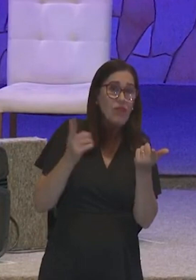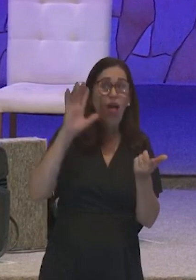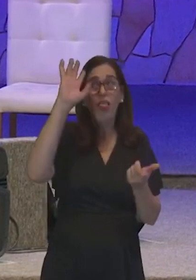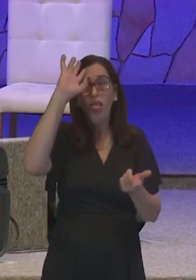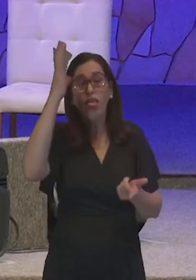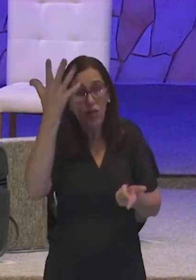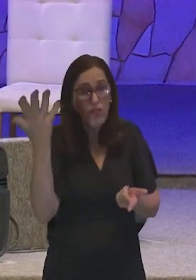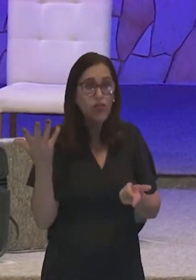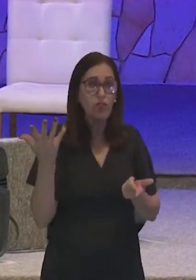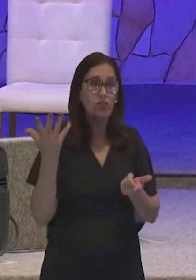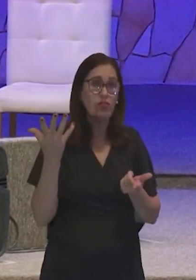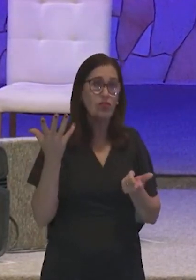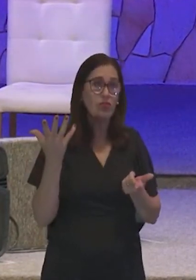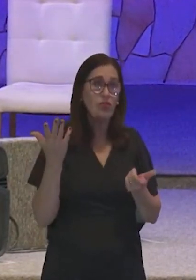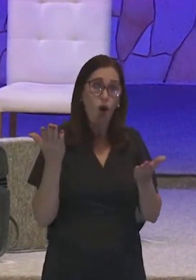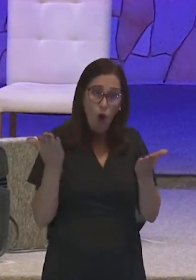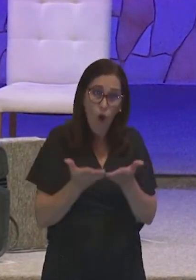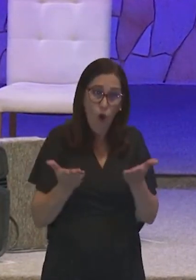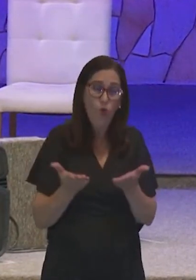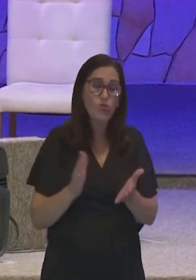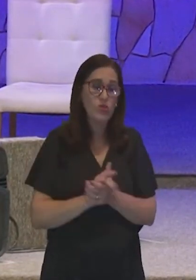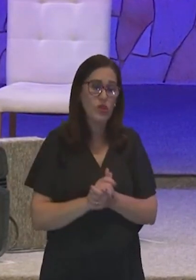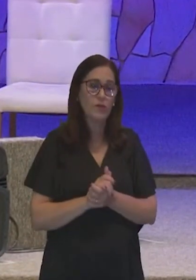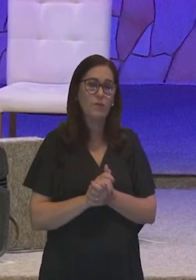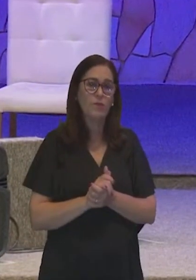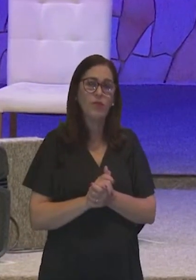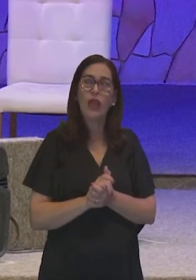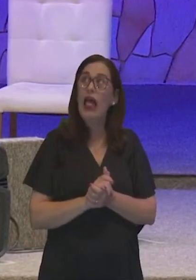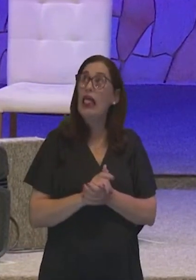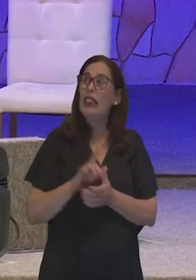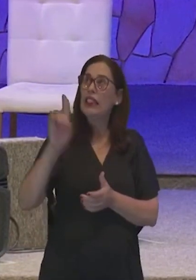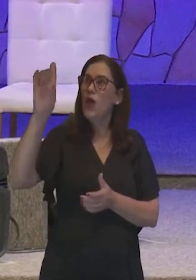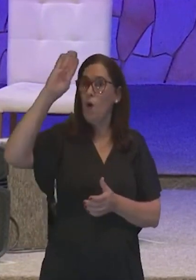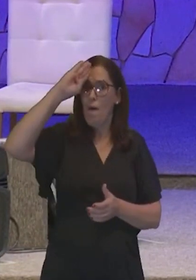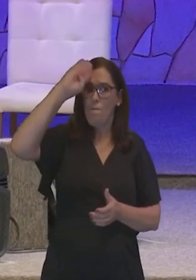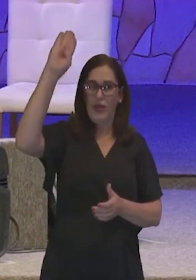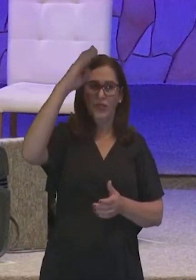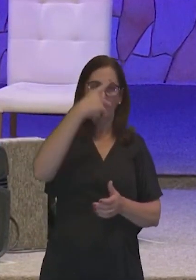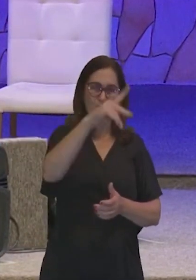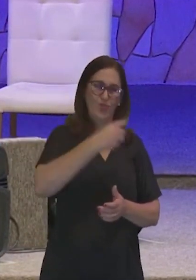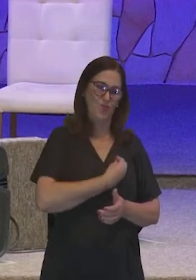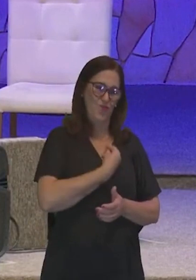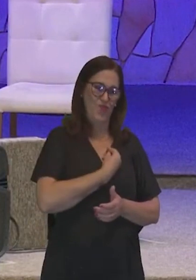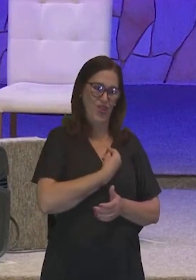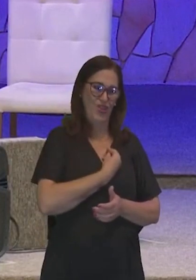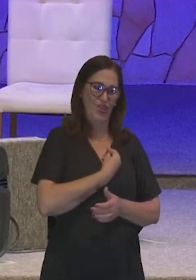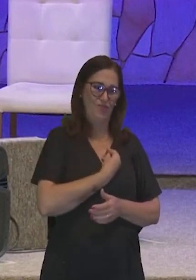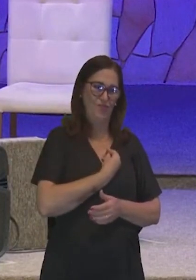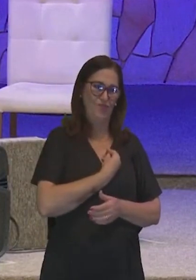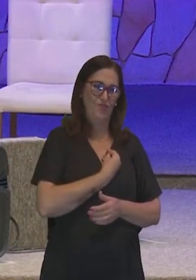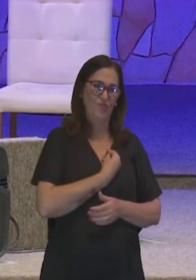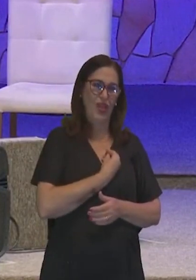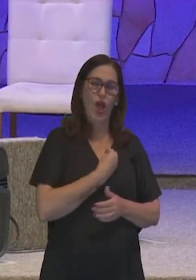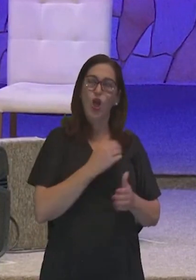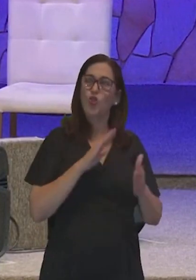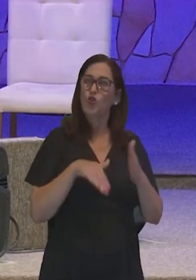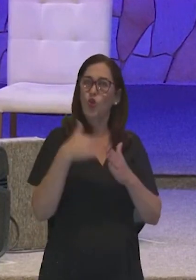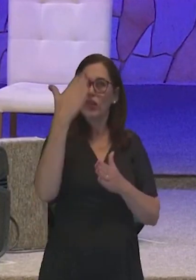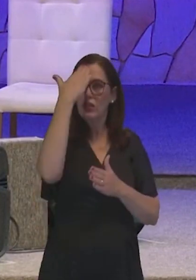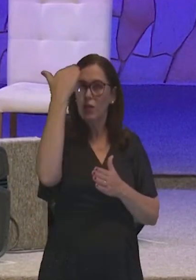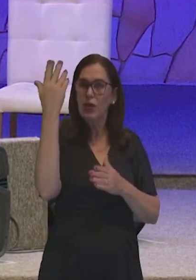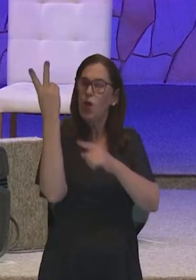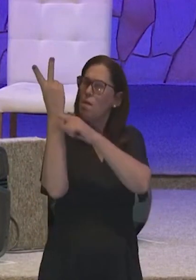têm tomado ultimamente. Coloquem Deus no centro da vida, no centro de toda a sabedoria